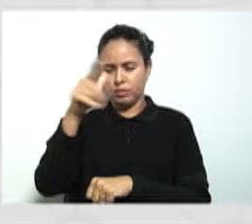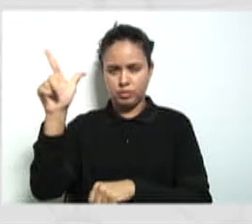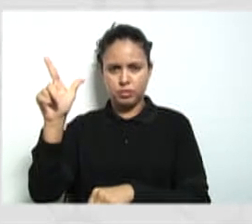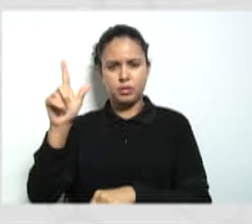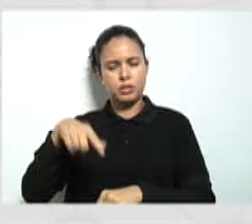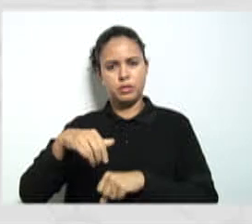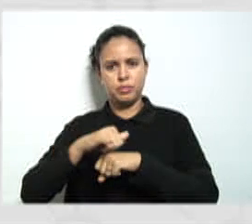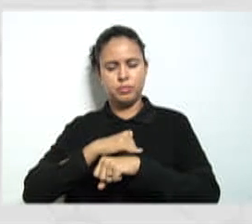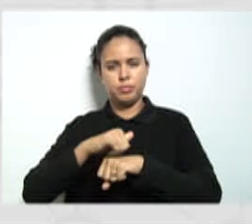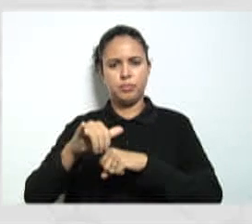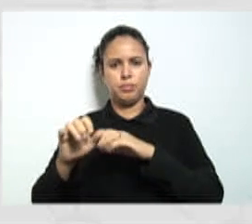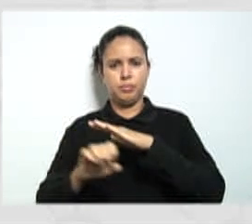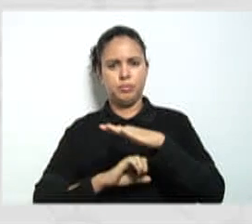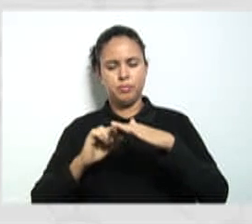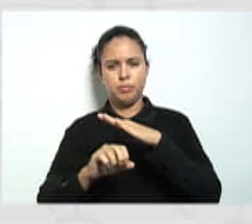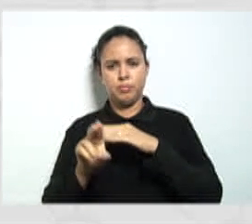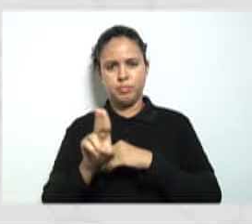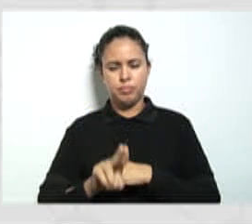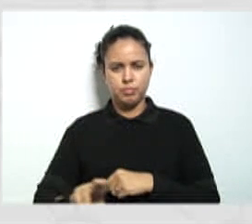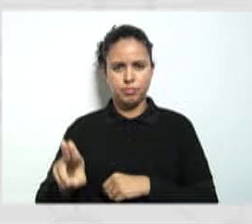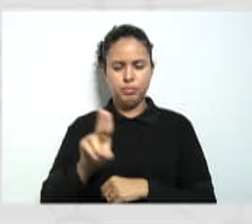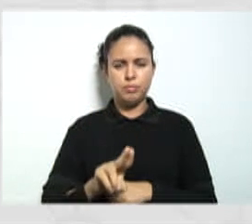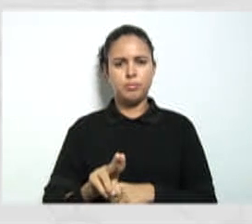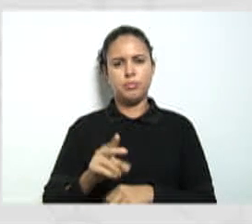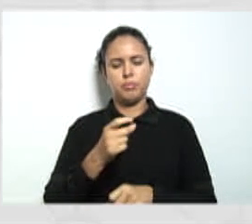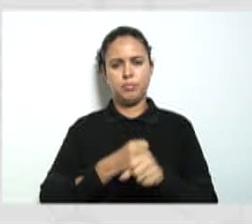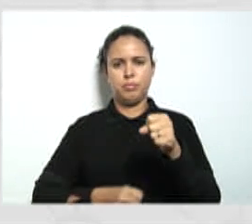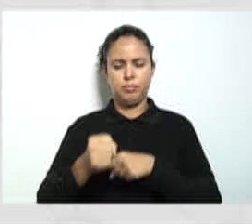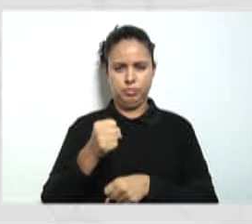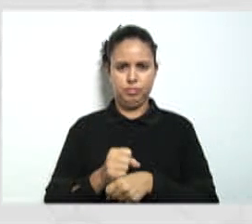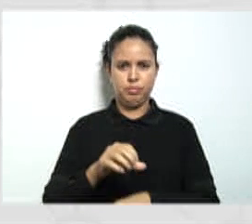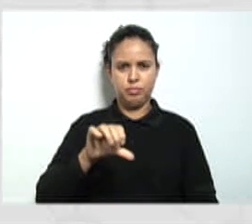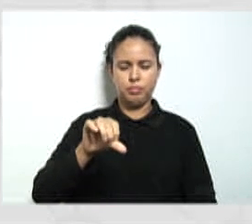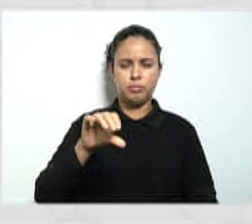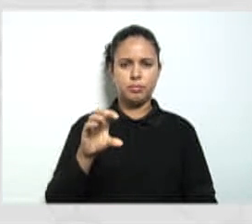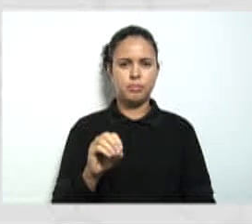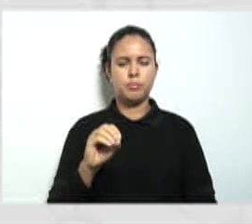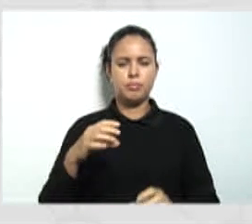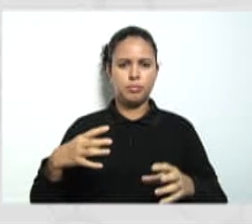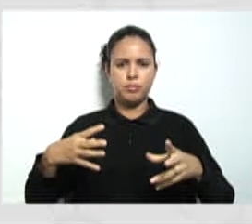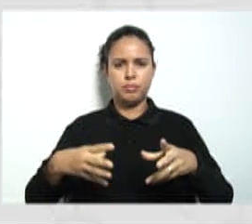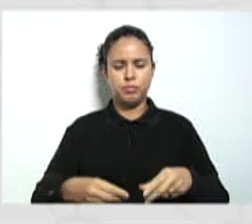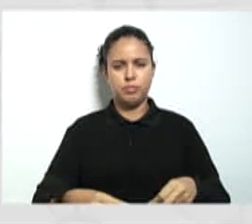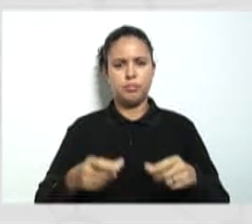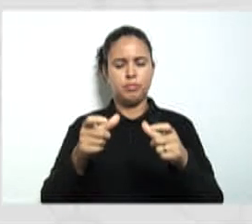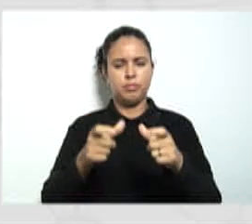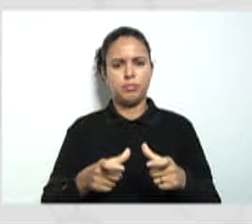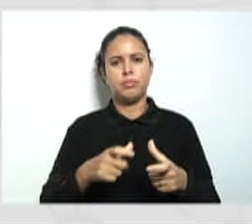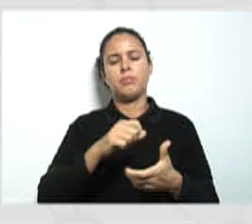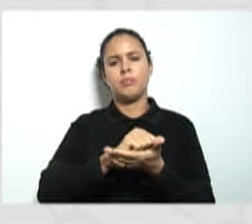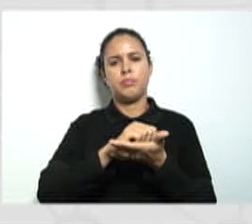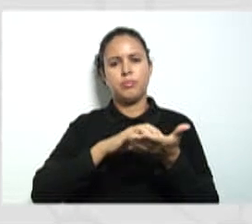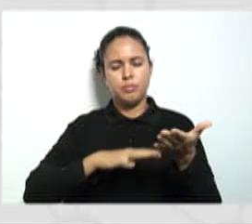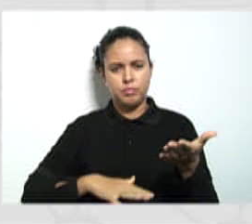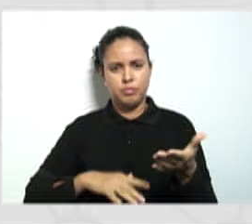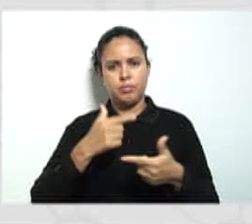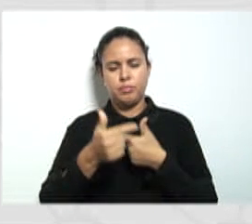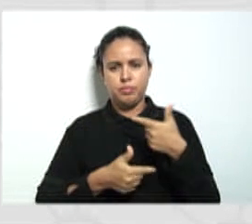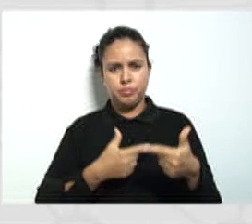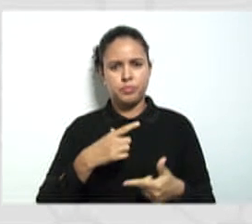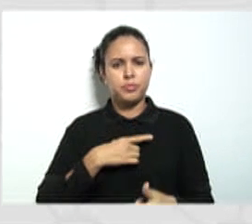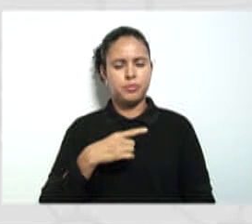estratégia empresarial muito utilizada desde os anos 90. Praticamente todos os setores de atividades terceirizam algum tipo de